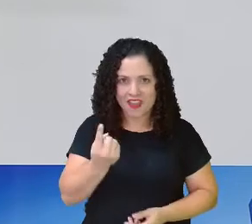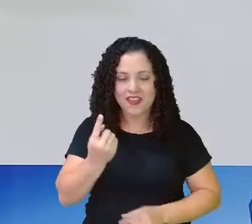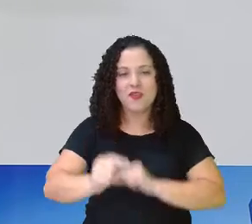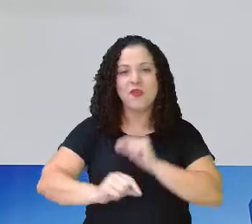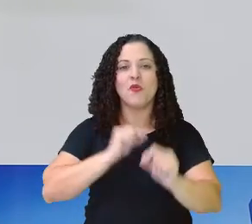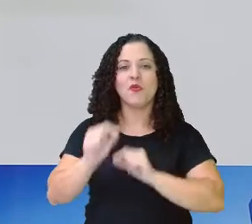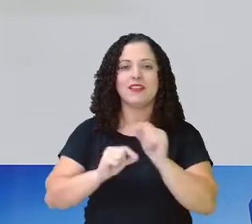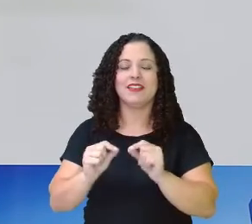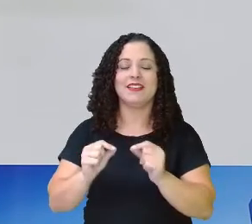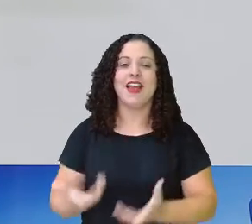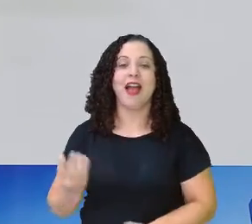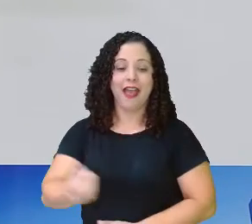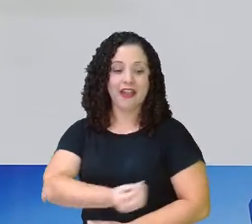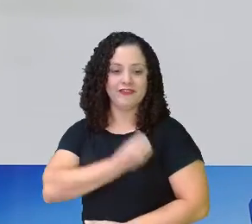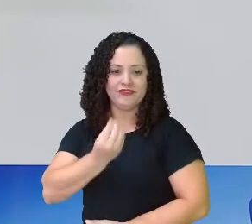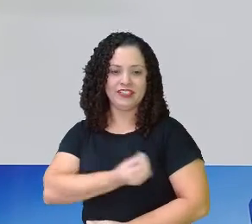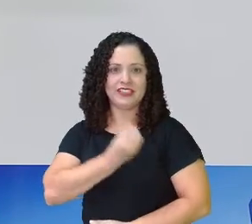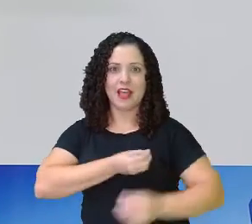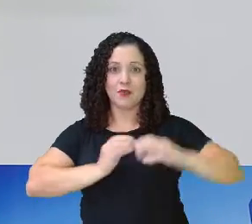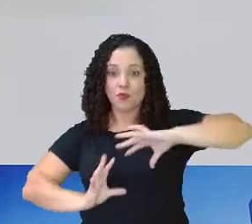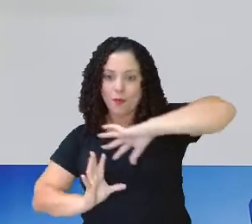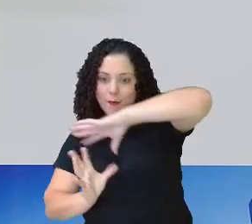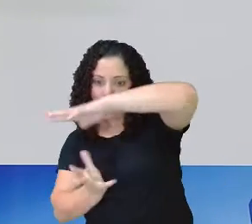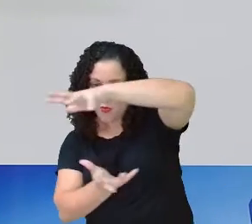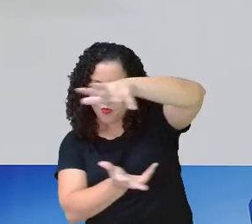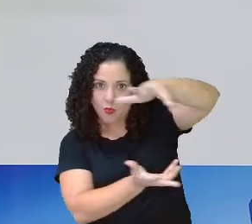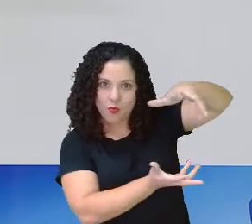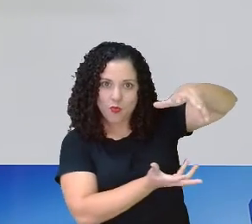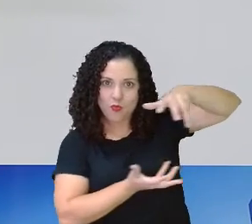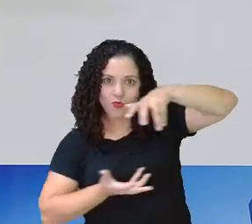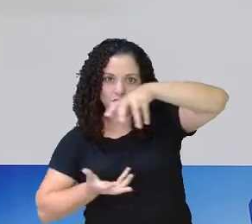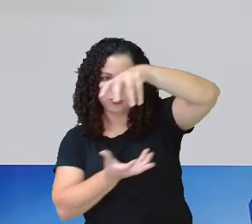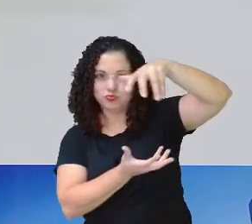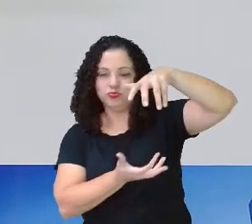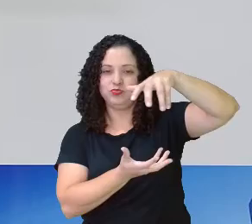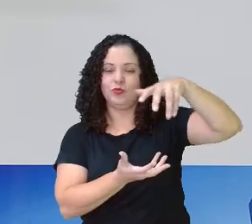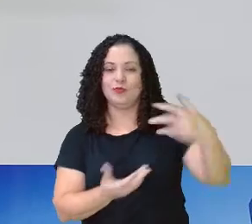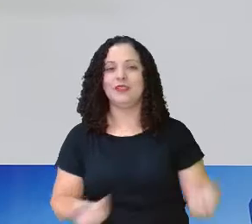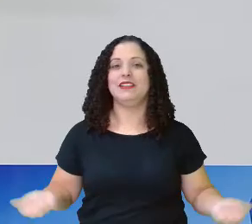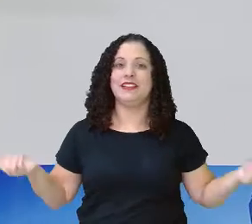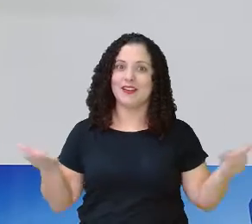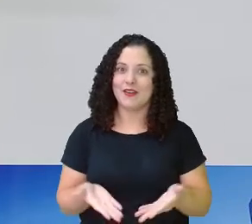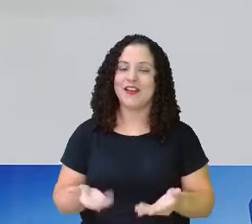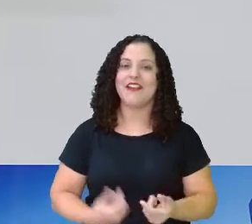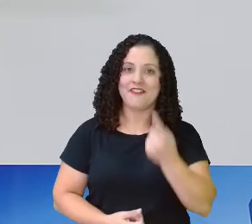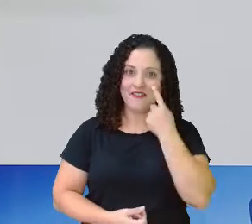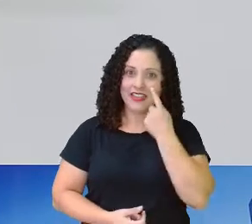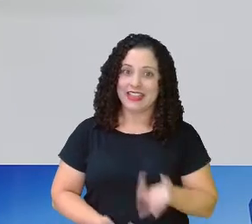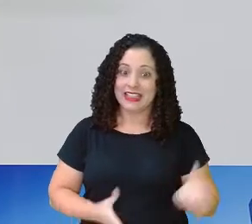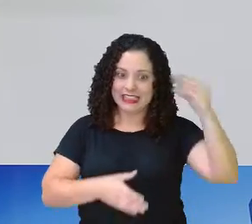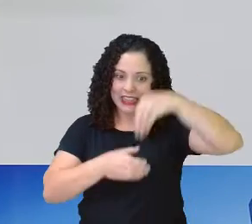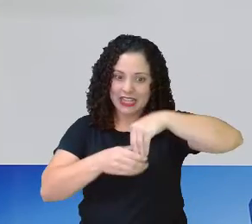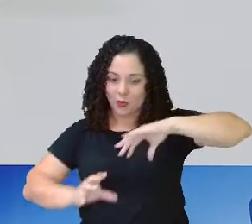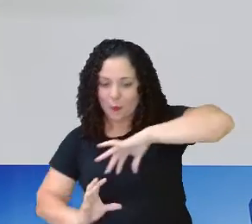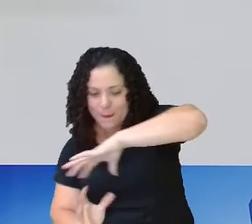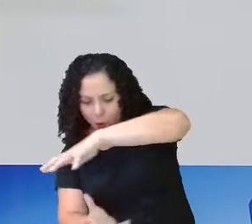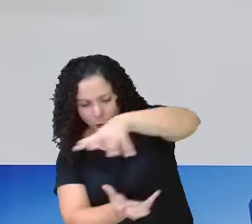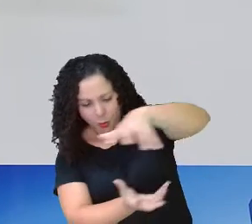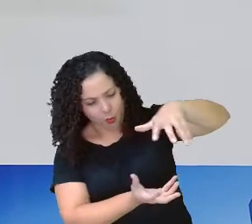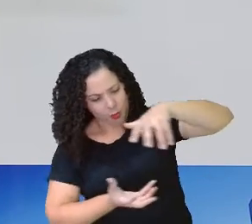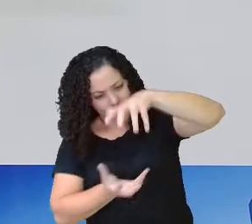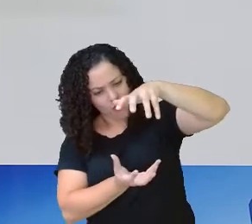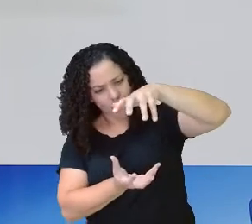do planeta, no universo, e no segundo bimestre nós vemos a vida dentro do nosso planeta. Então, a gente se dedicou a estudar o